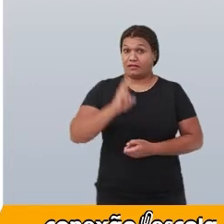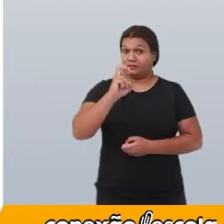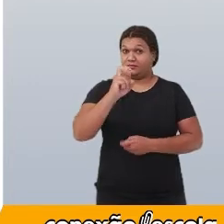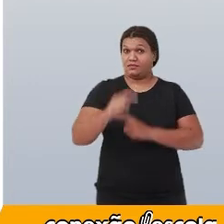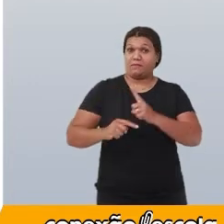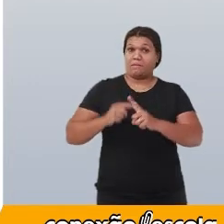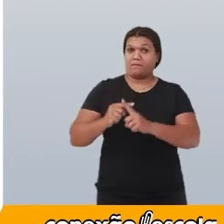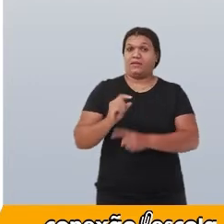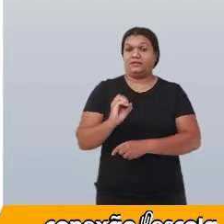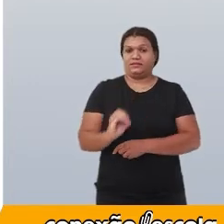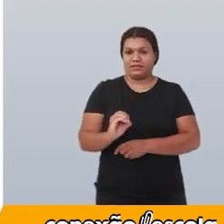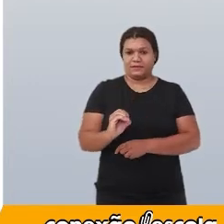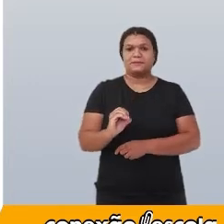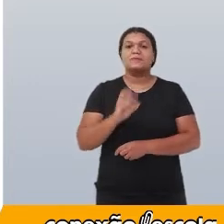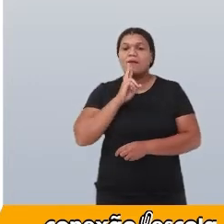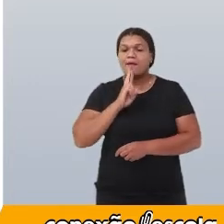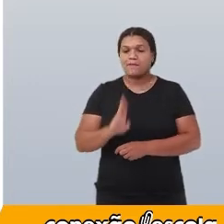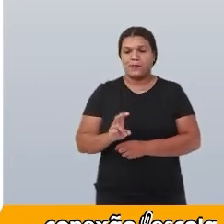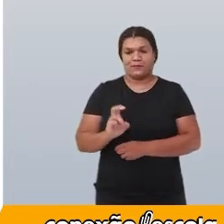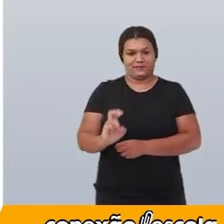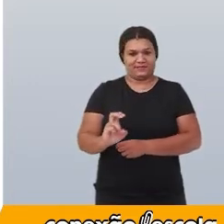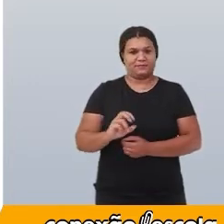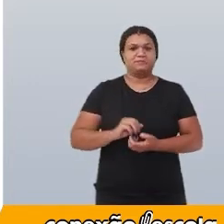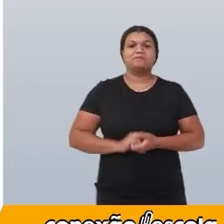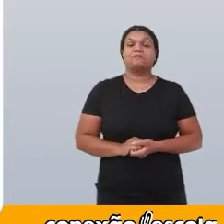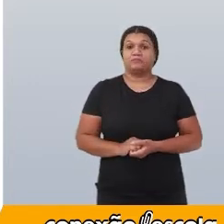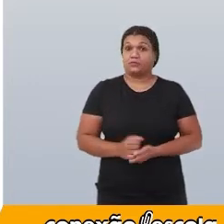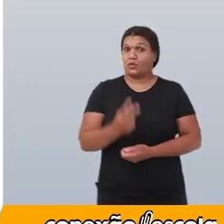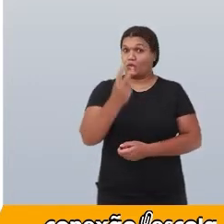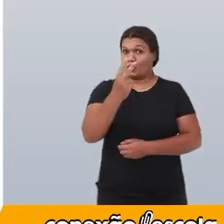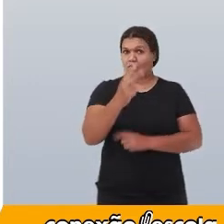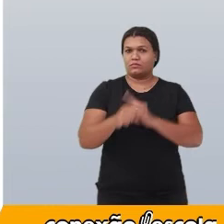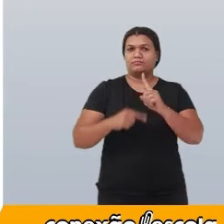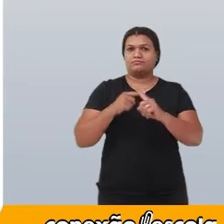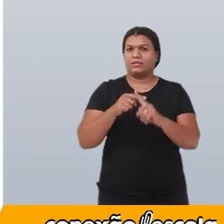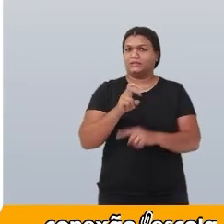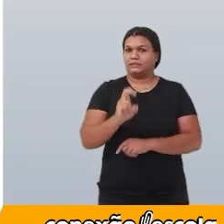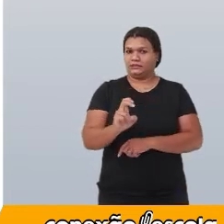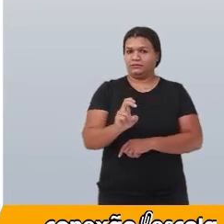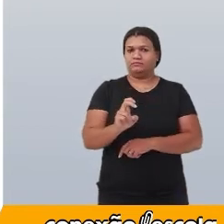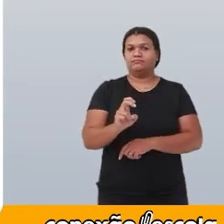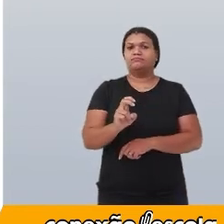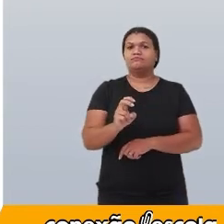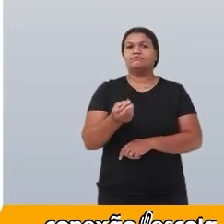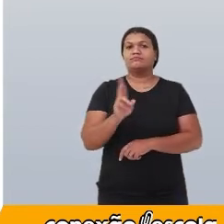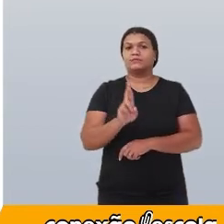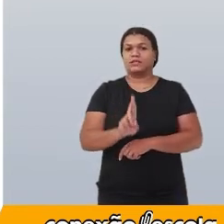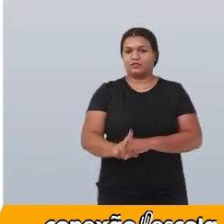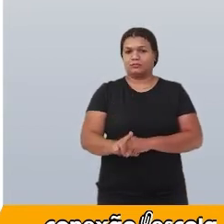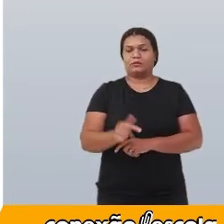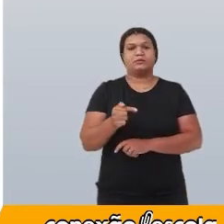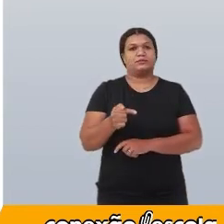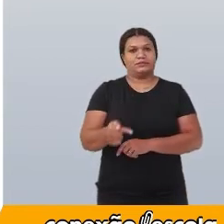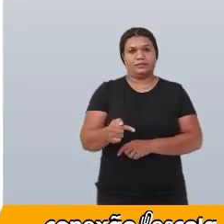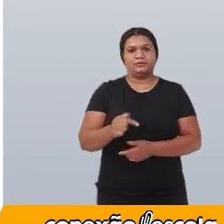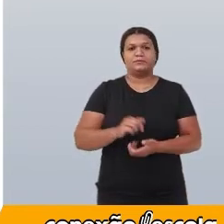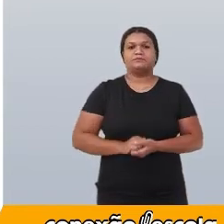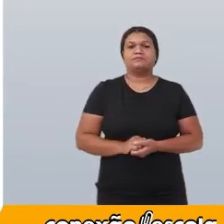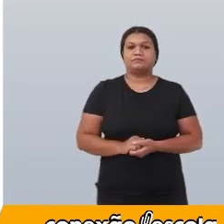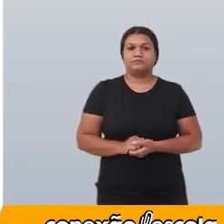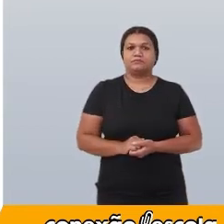5 mais 0 é 5. 2 mais 5 são